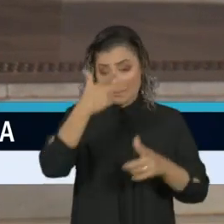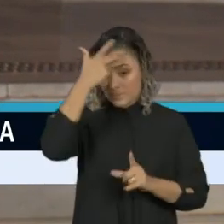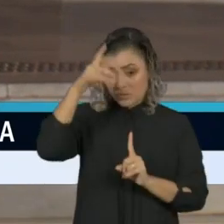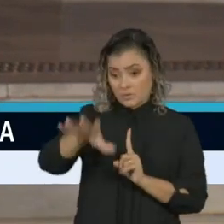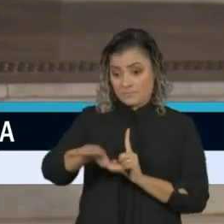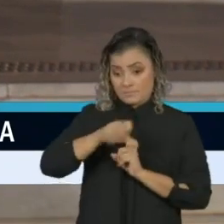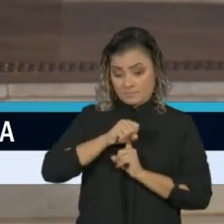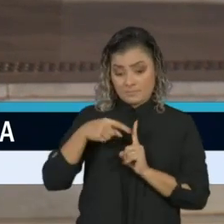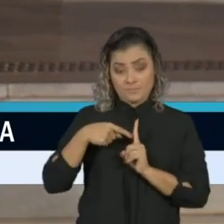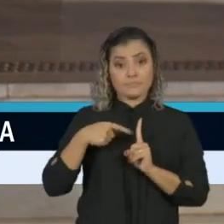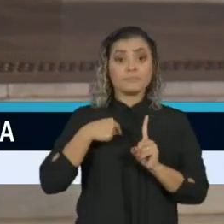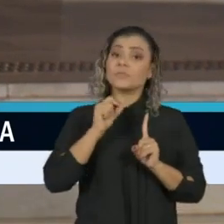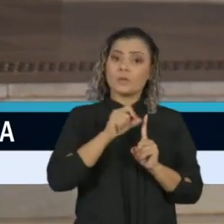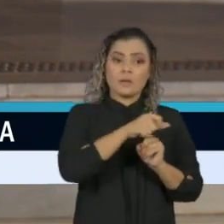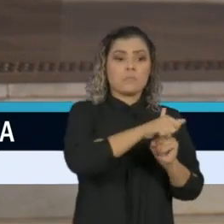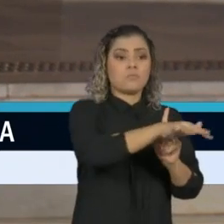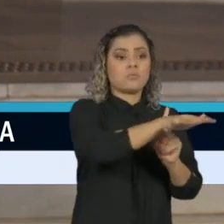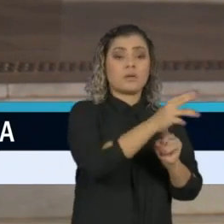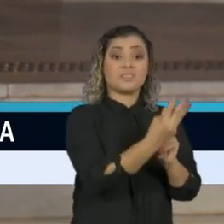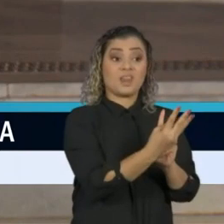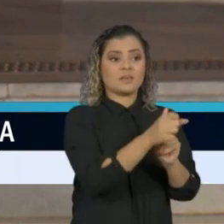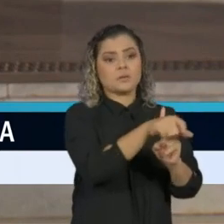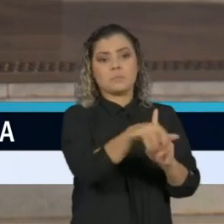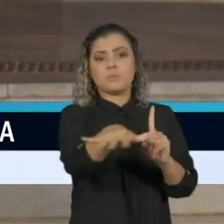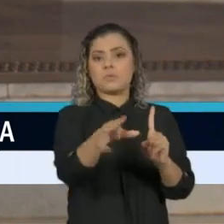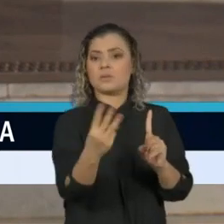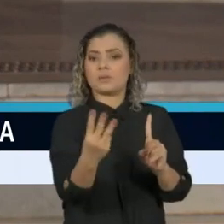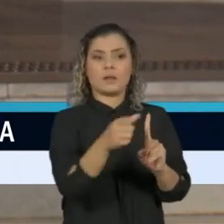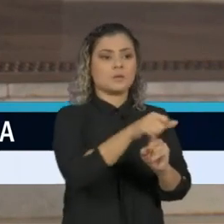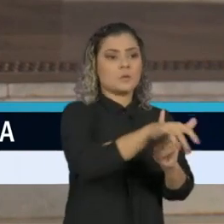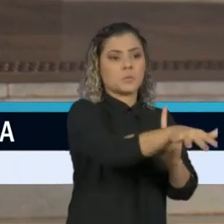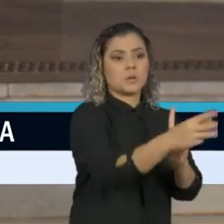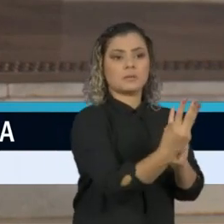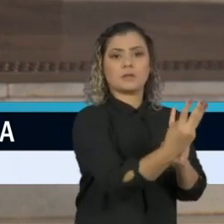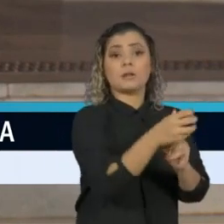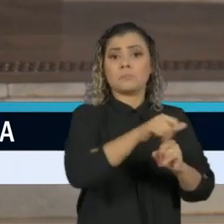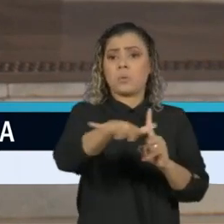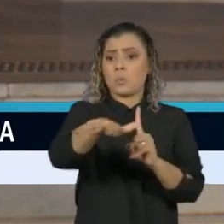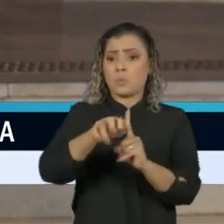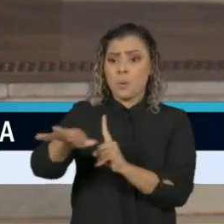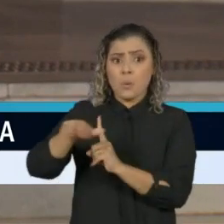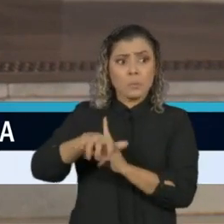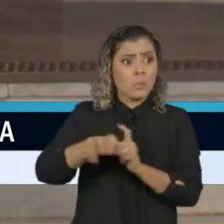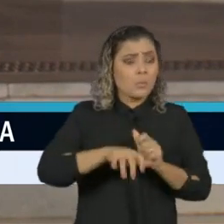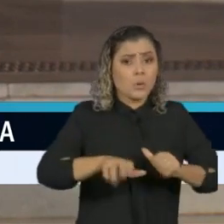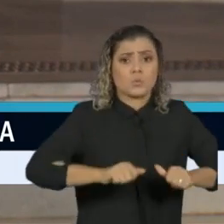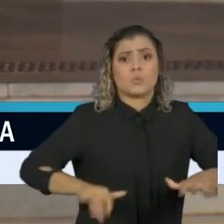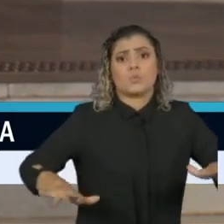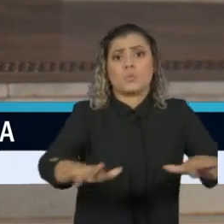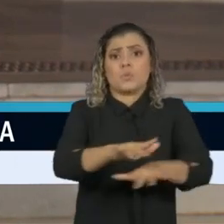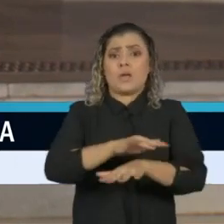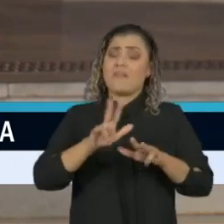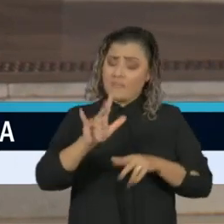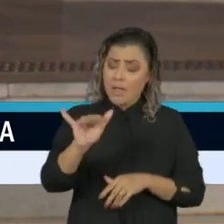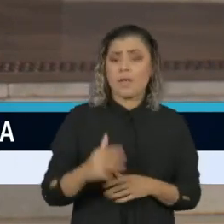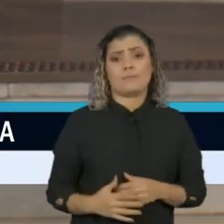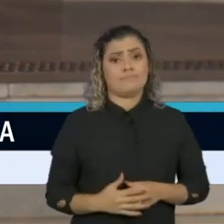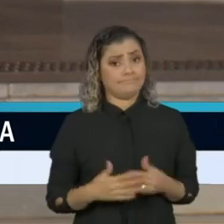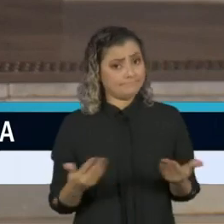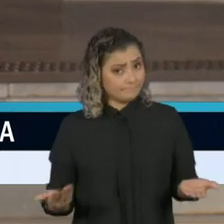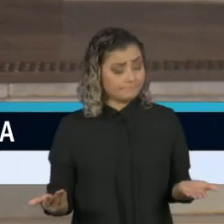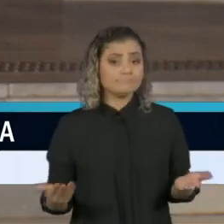infectada irá transmitir para outras 3 e, respectivamente, outras 3 infectadas vão passar para as outras. Ou